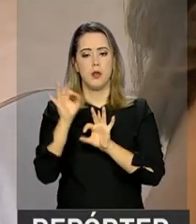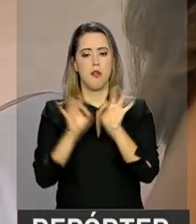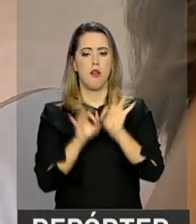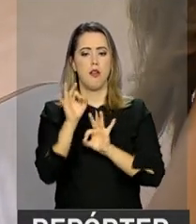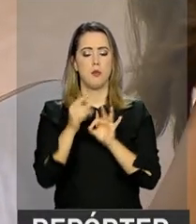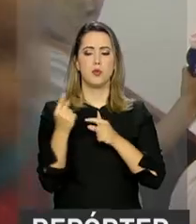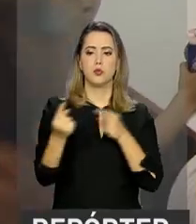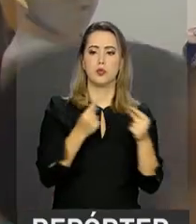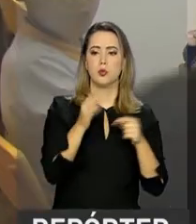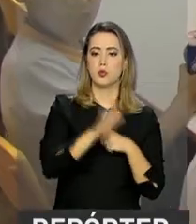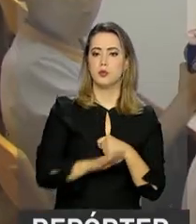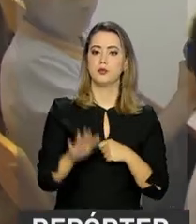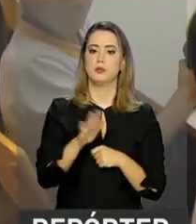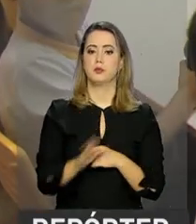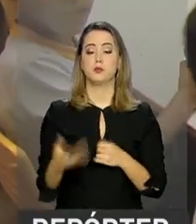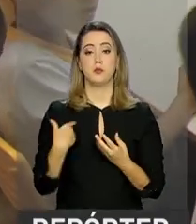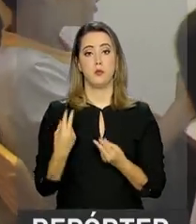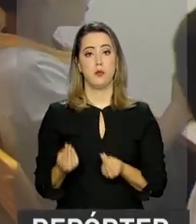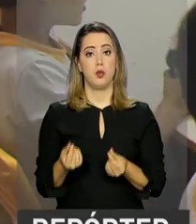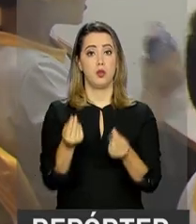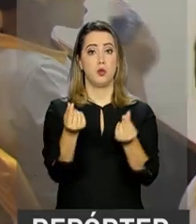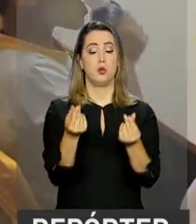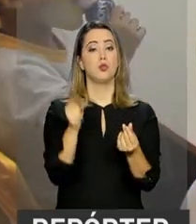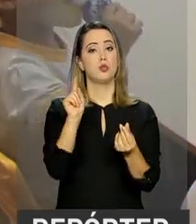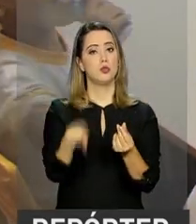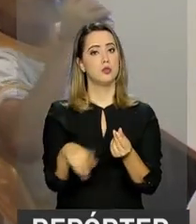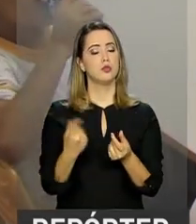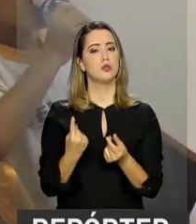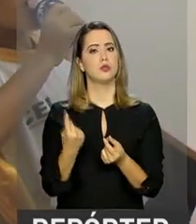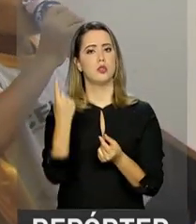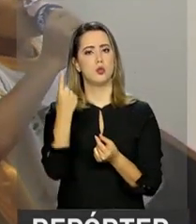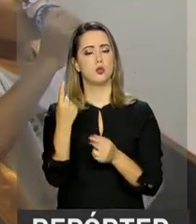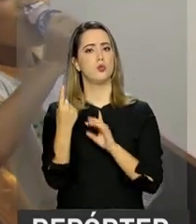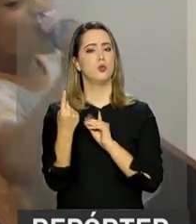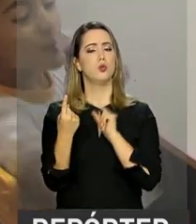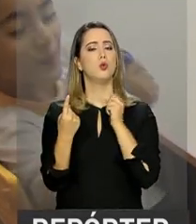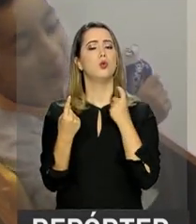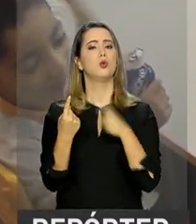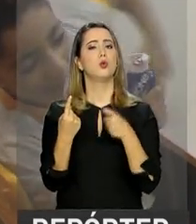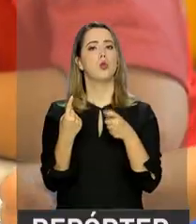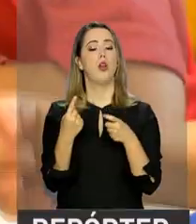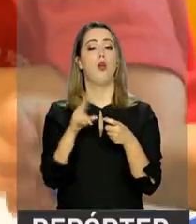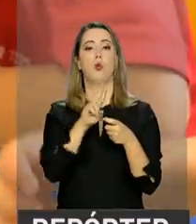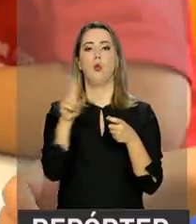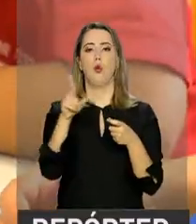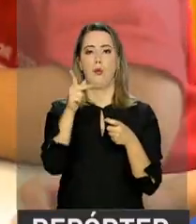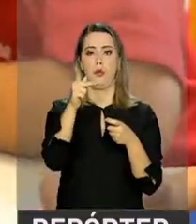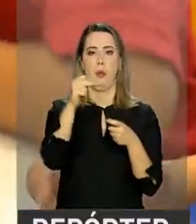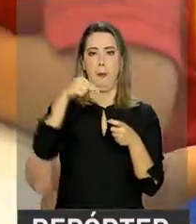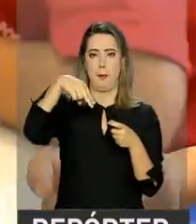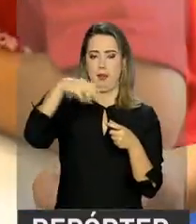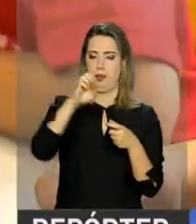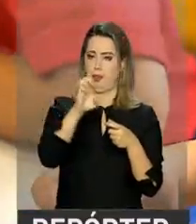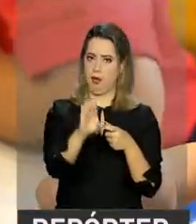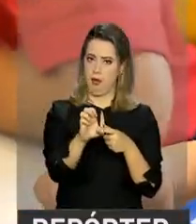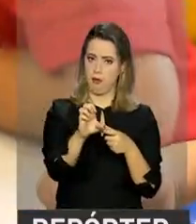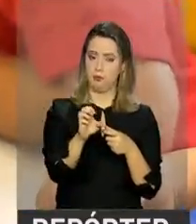dos alunos. E os recursos para a merenda são de uma única fonte, o PNAE, o Programa